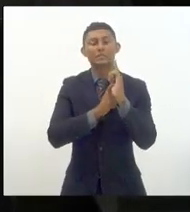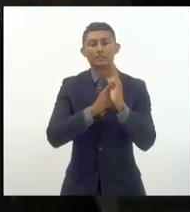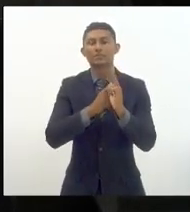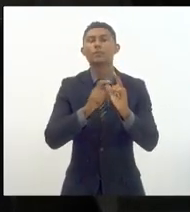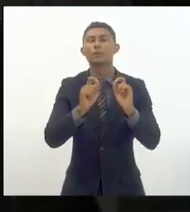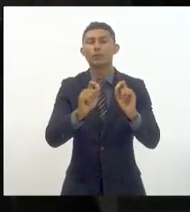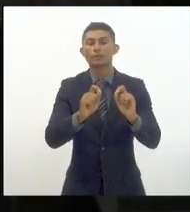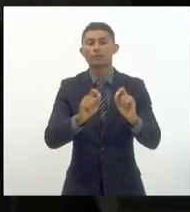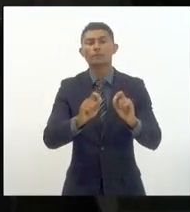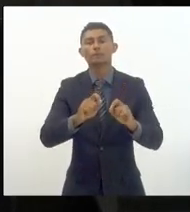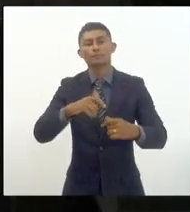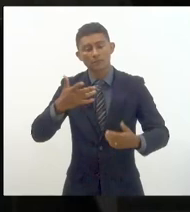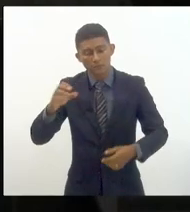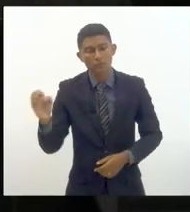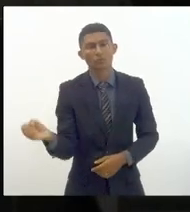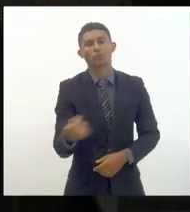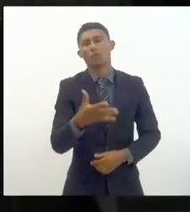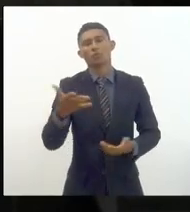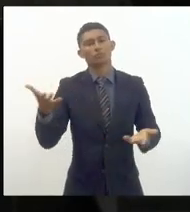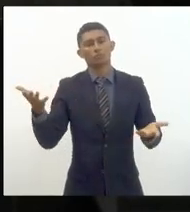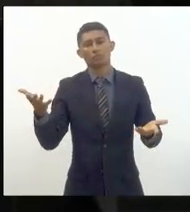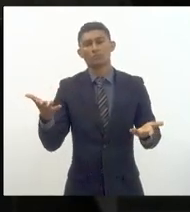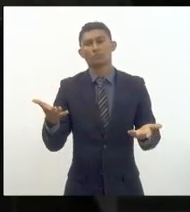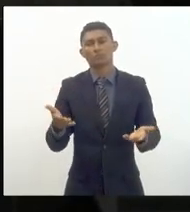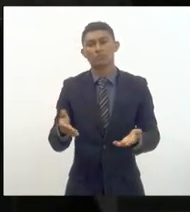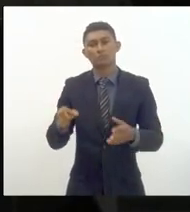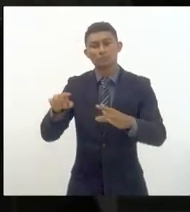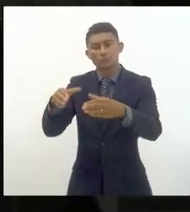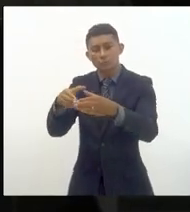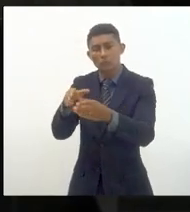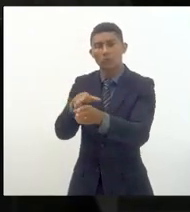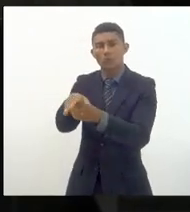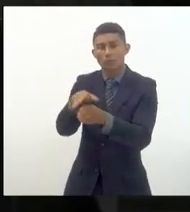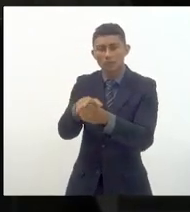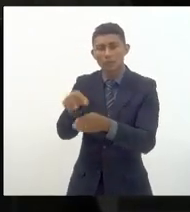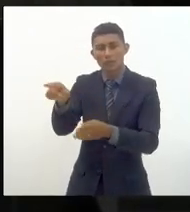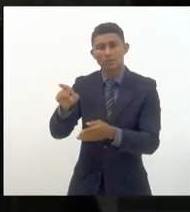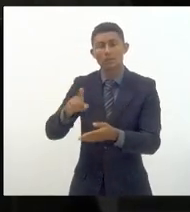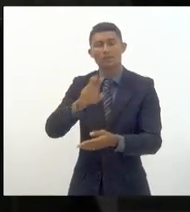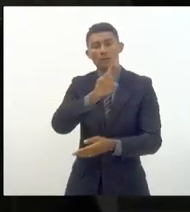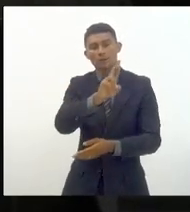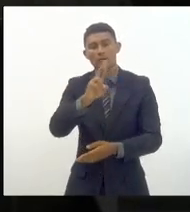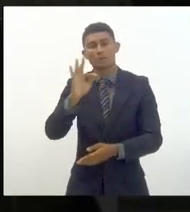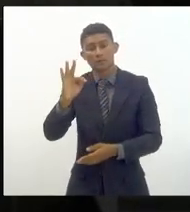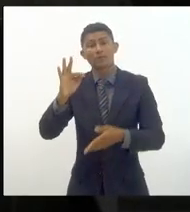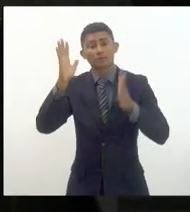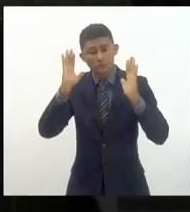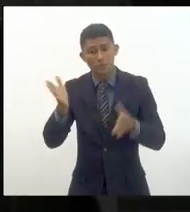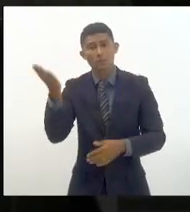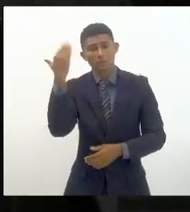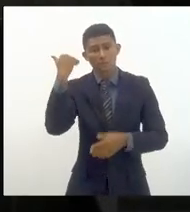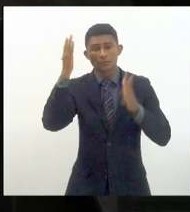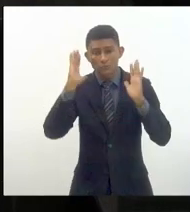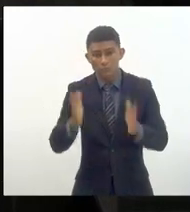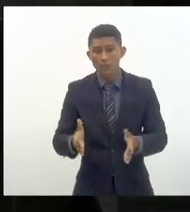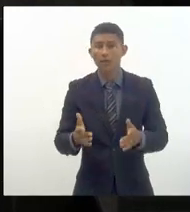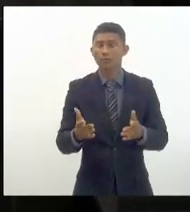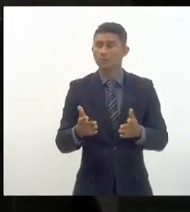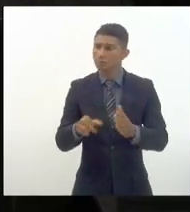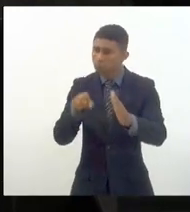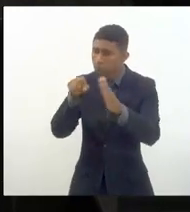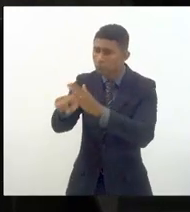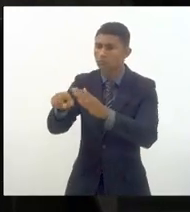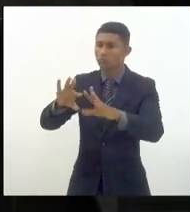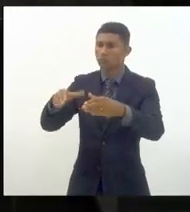de Nova consulta feita a Vossa Excelência o conselho supervisor do regime de recuperação fiscal que já foi consultado e já foi